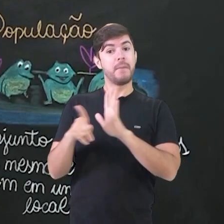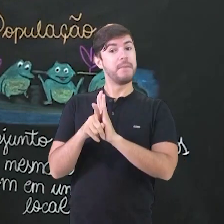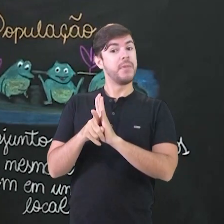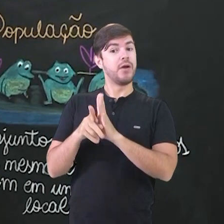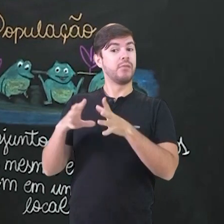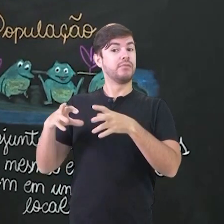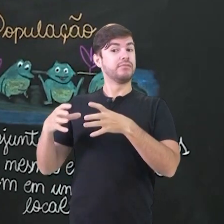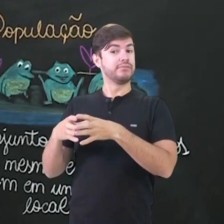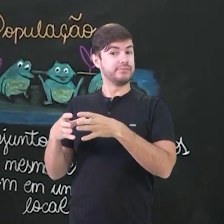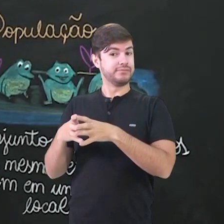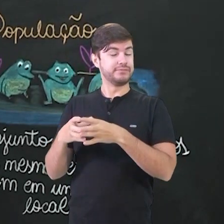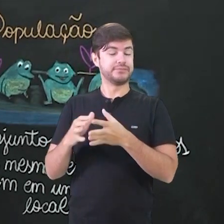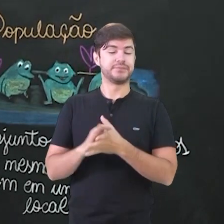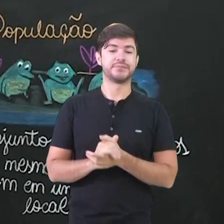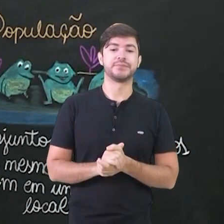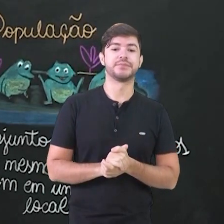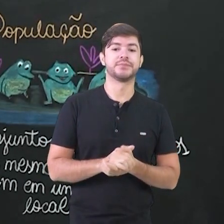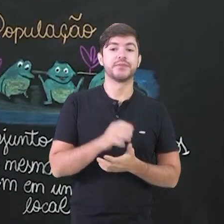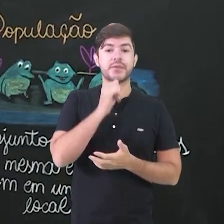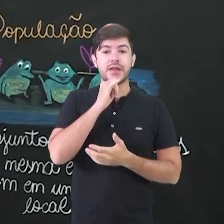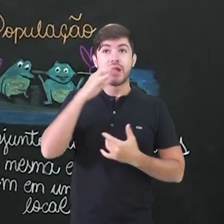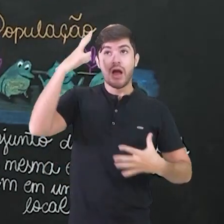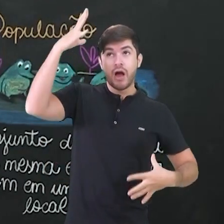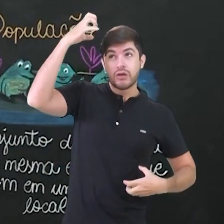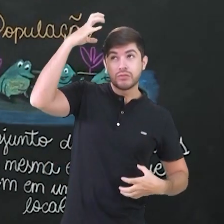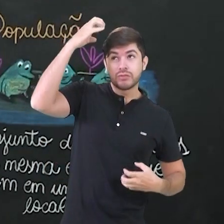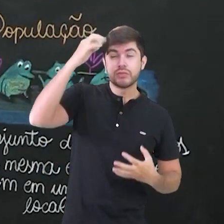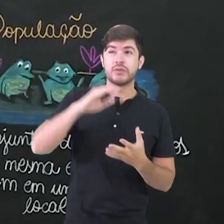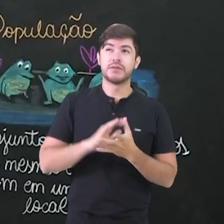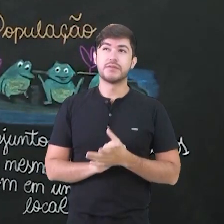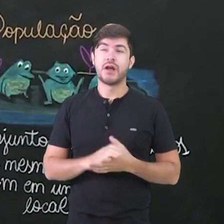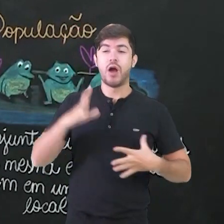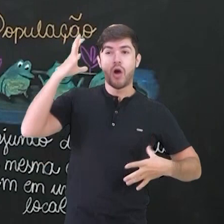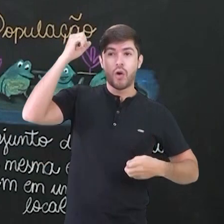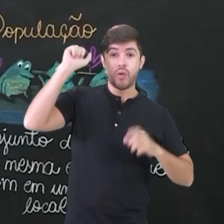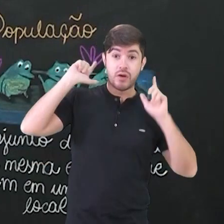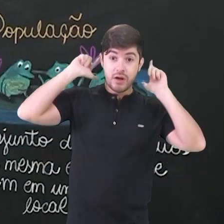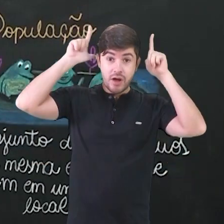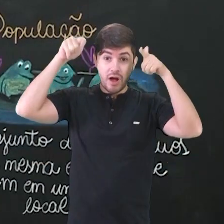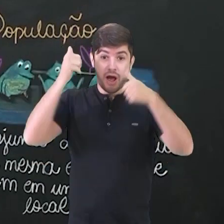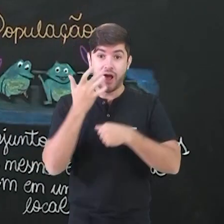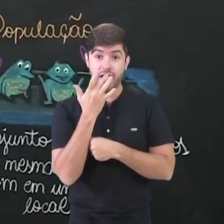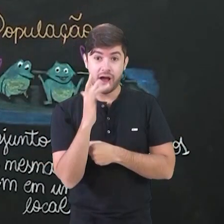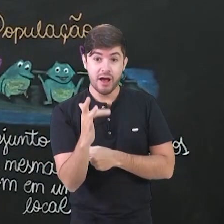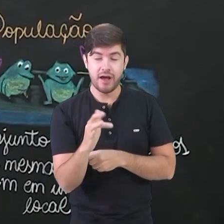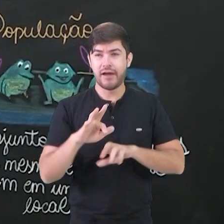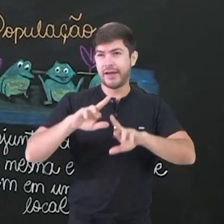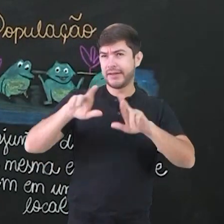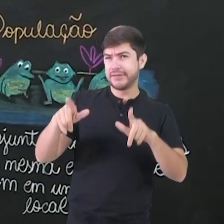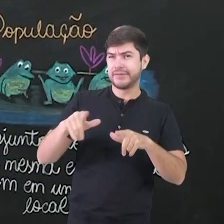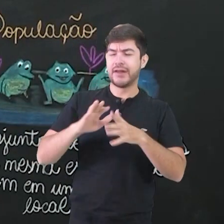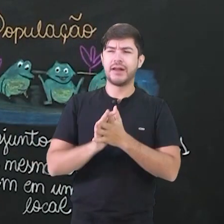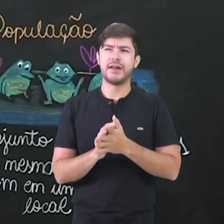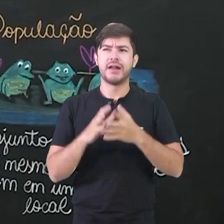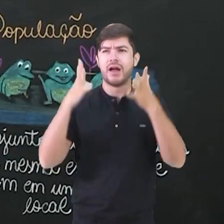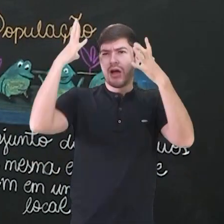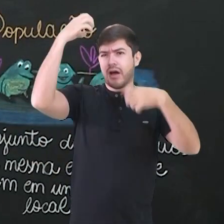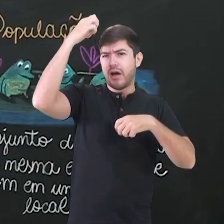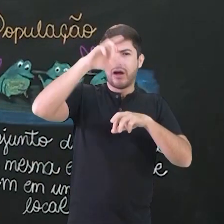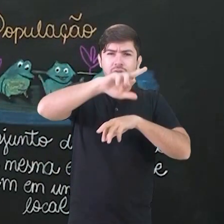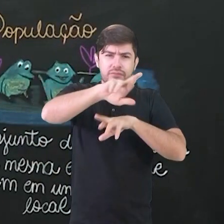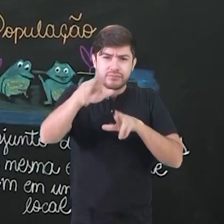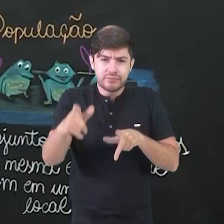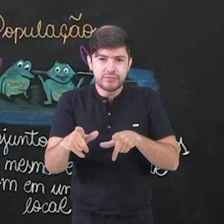genéticas. Então, o gorila é uma espécie, o mico-leão-dourado é outra espécie, o chimpanzé é outra espécie, são